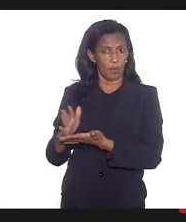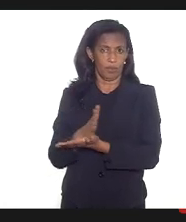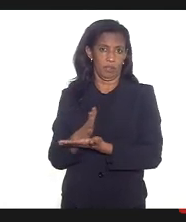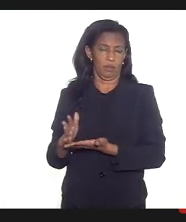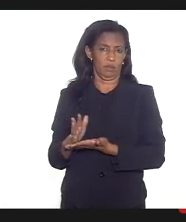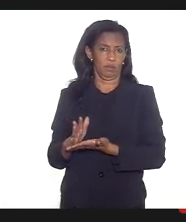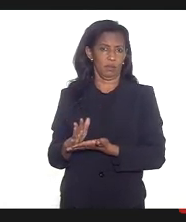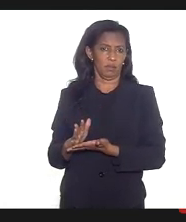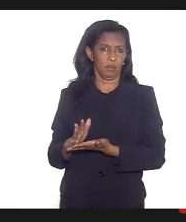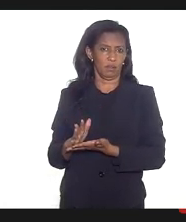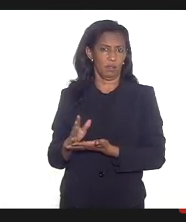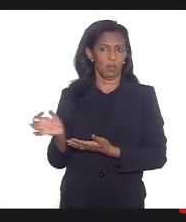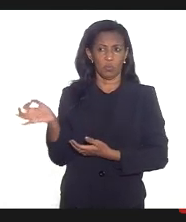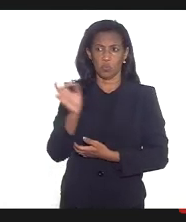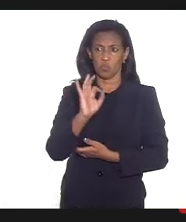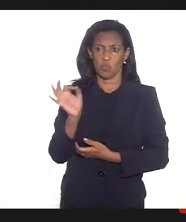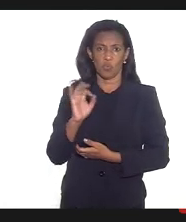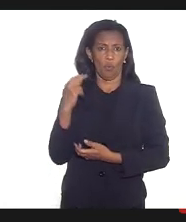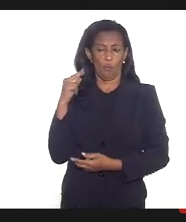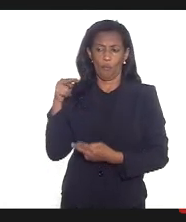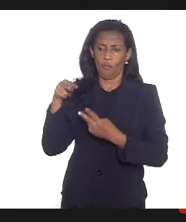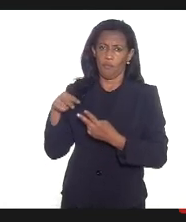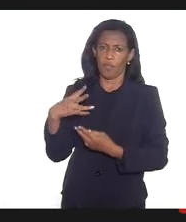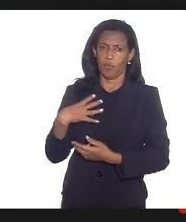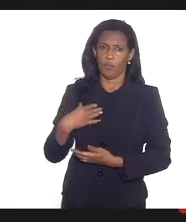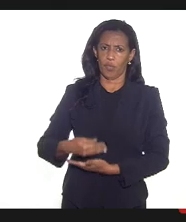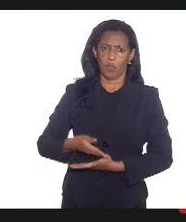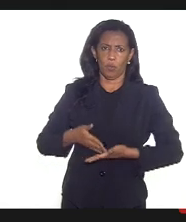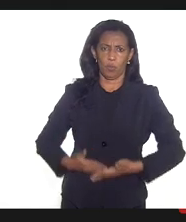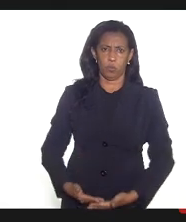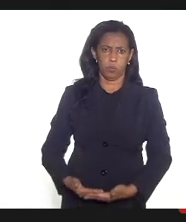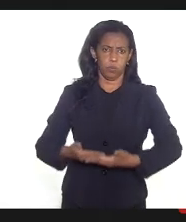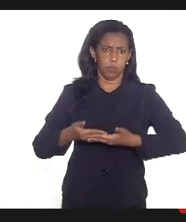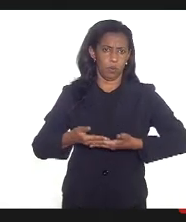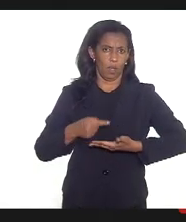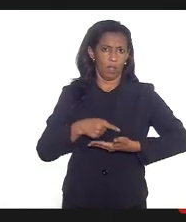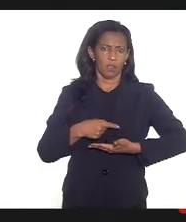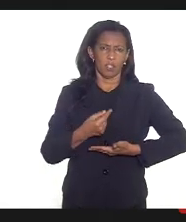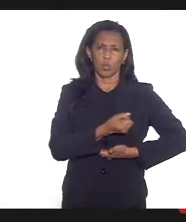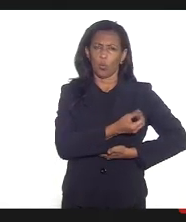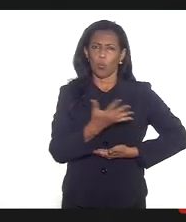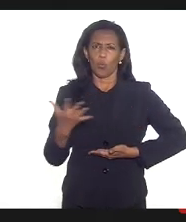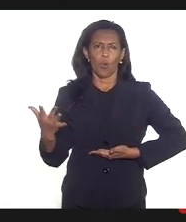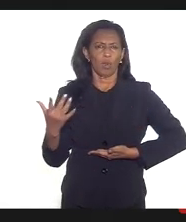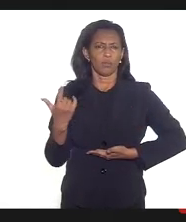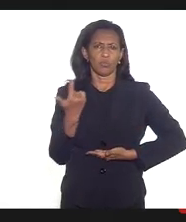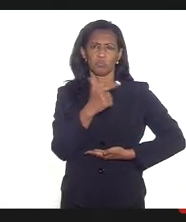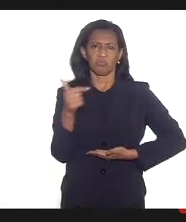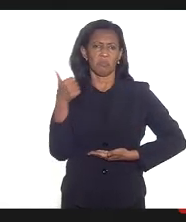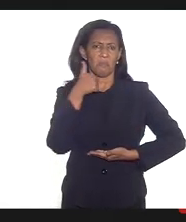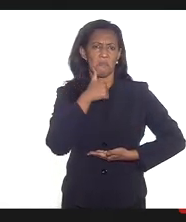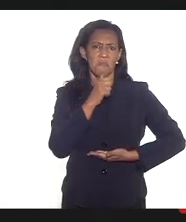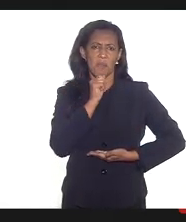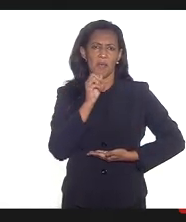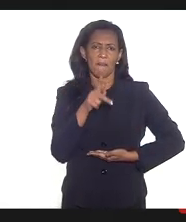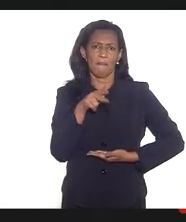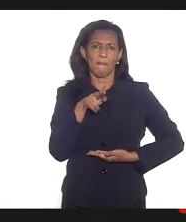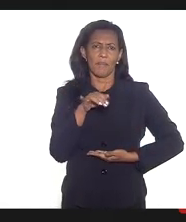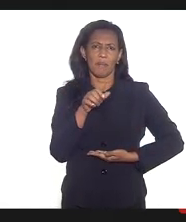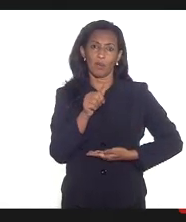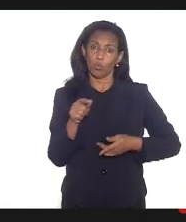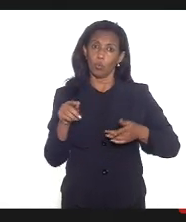vezes sem sequer conhecer seus filhos deixam no legender um de óculos tantas vezes prematuras o